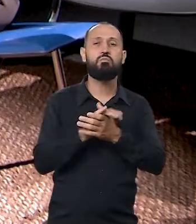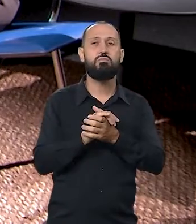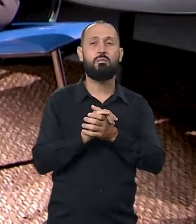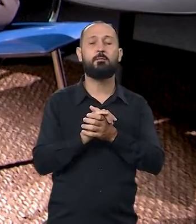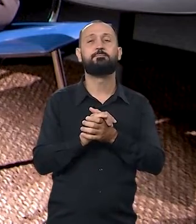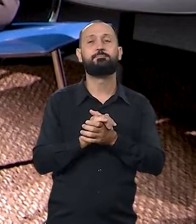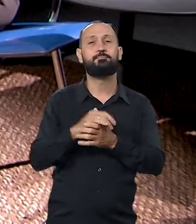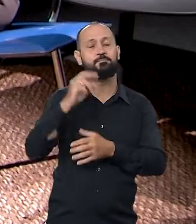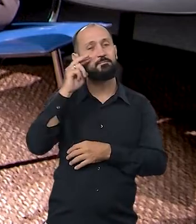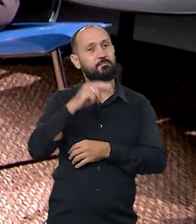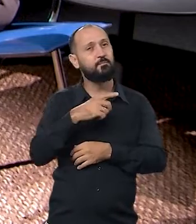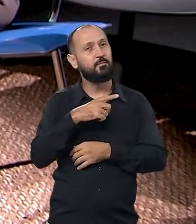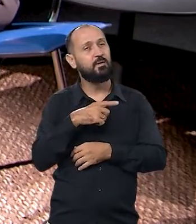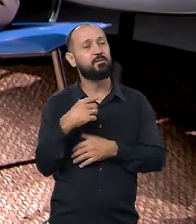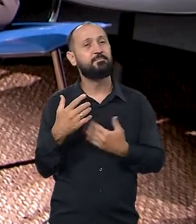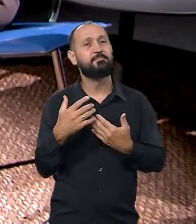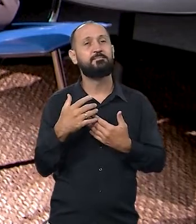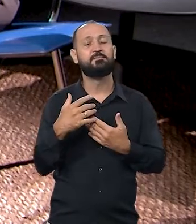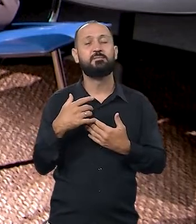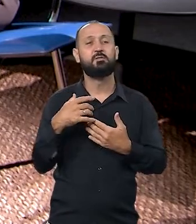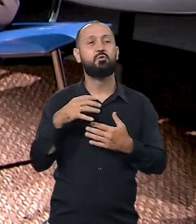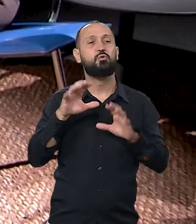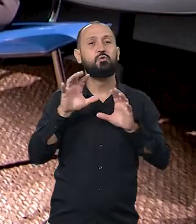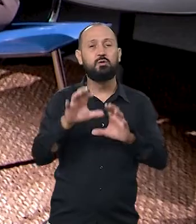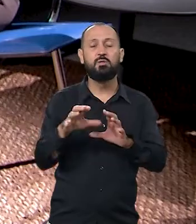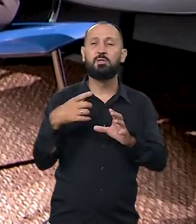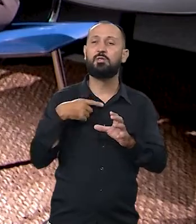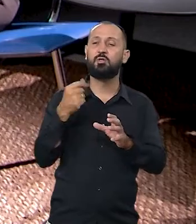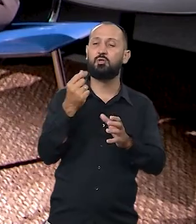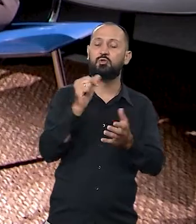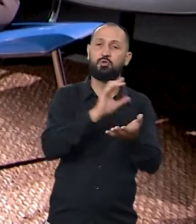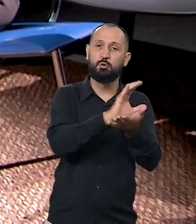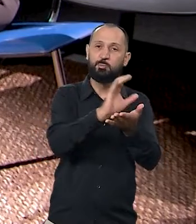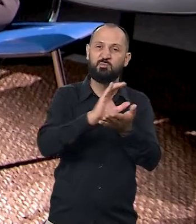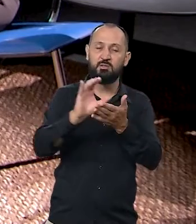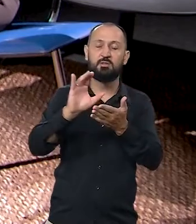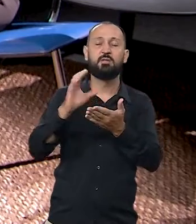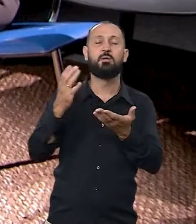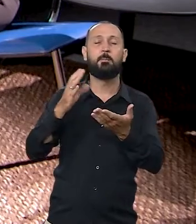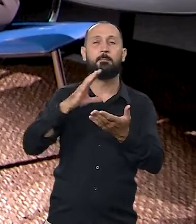desenvolvimento, o olhar que ele tem do desenvolvimento, a atração de investimento para o